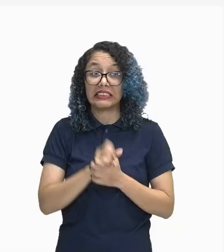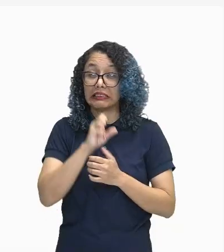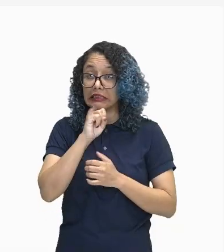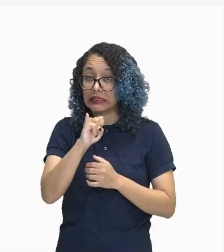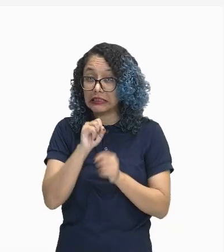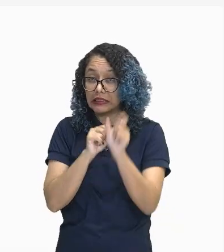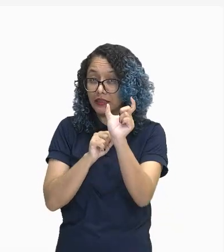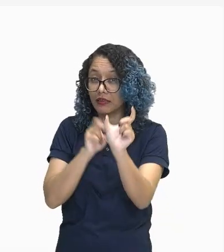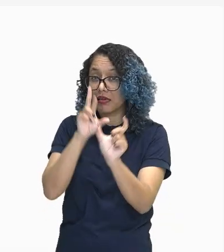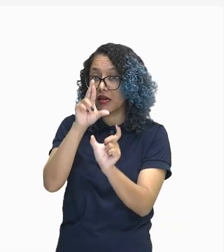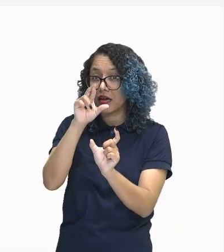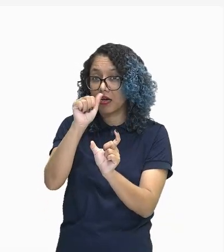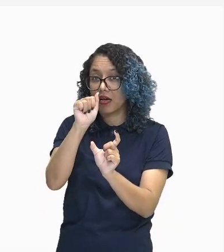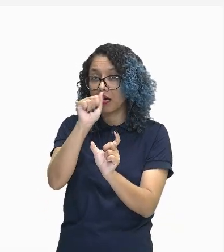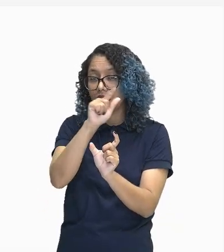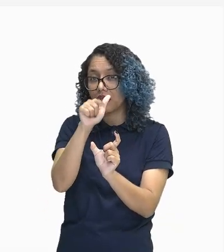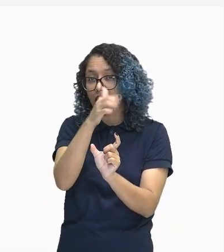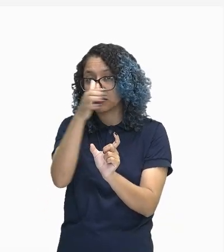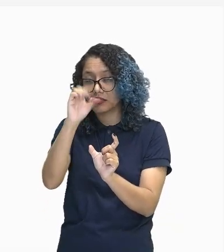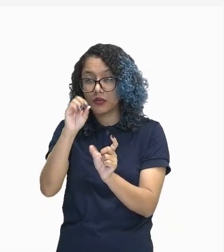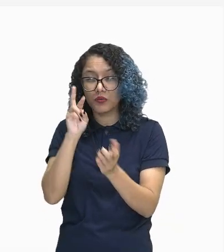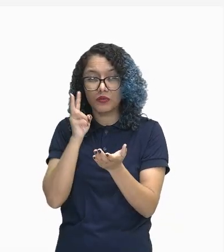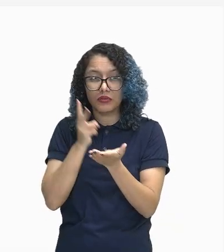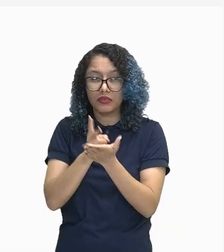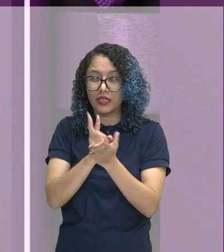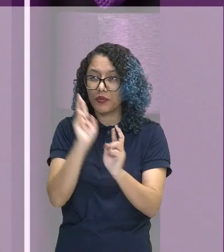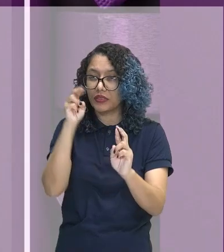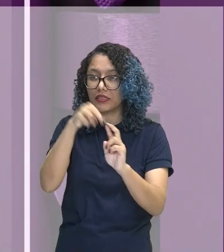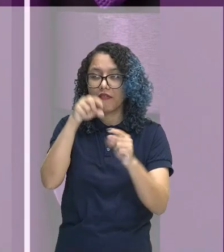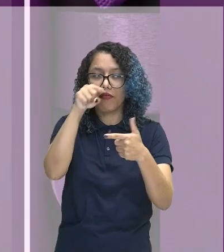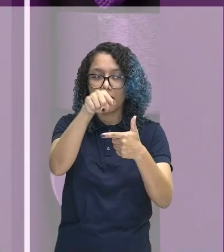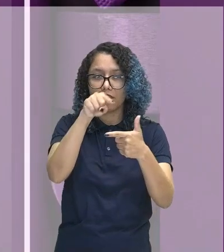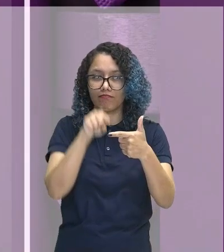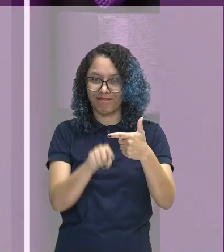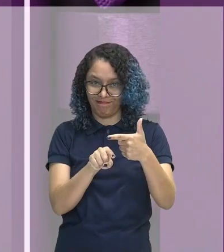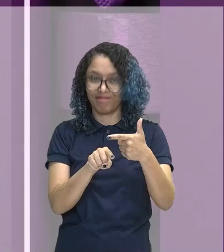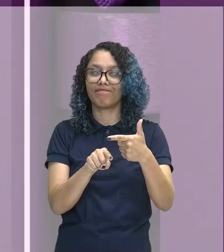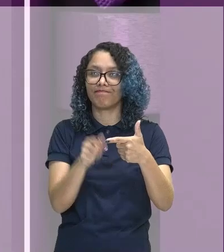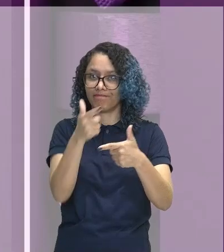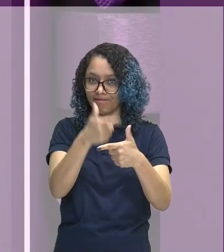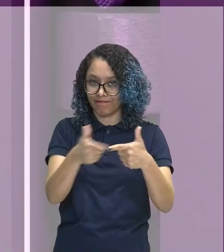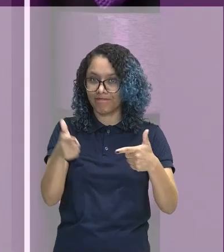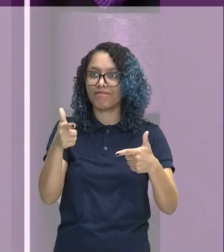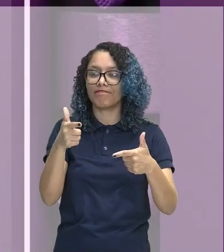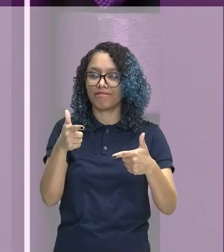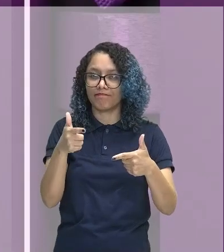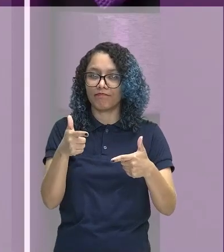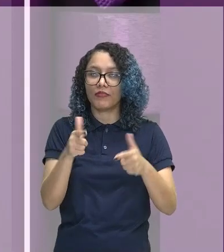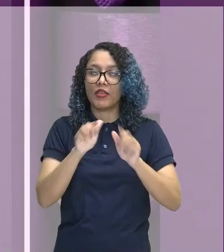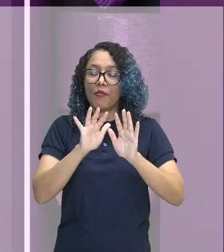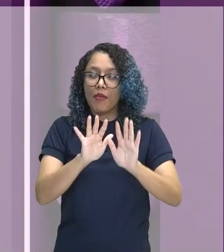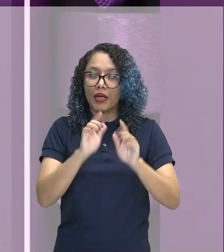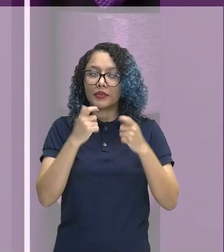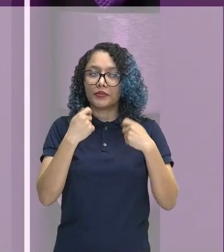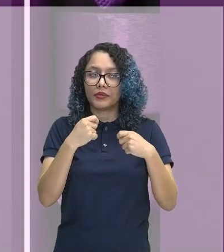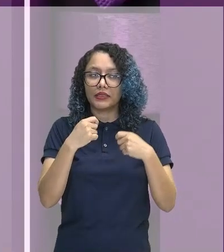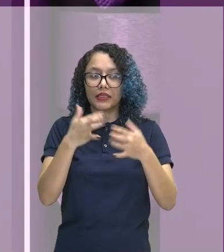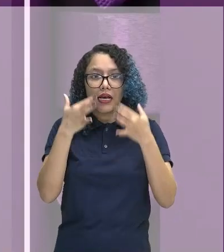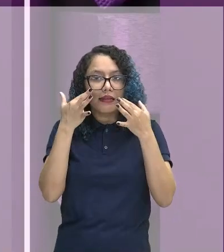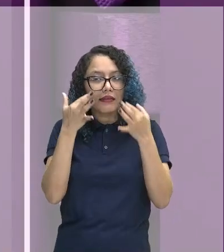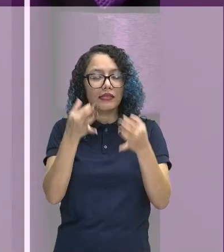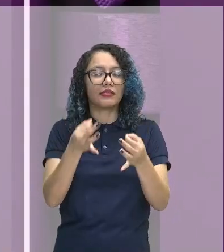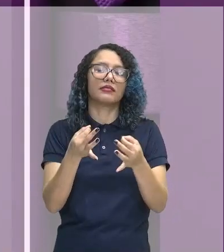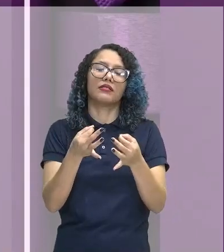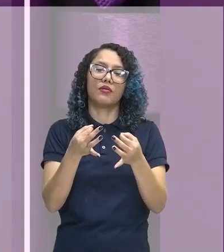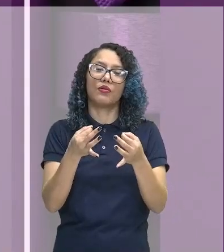razão, você vai pensar sempre em uma divisão, certo? Ah, mas essa divisão tem que levar em consideração o enunciado, tá